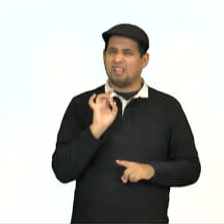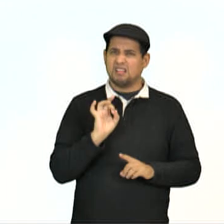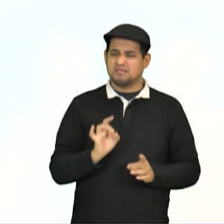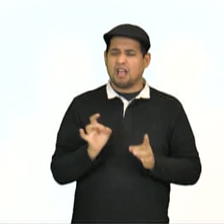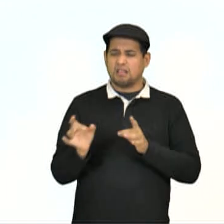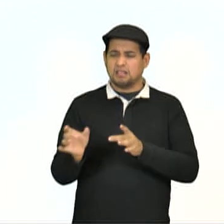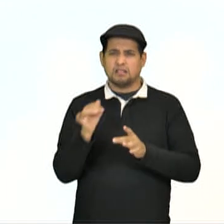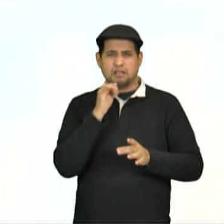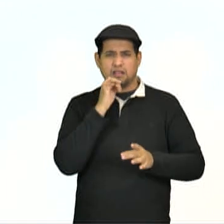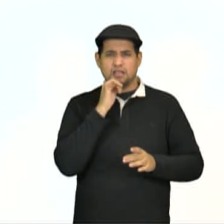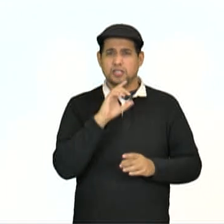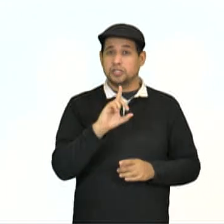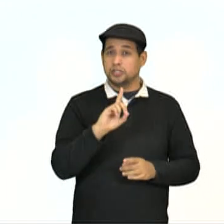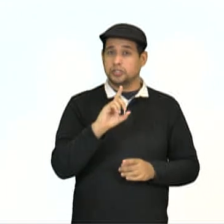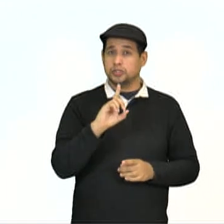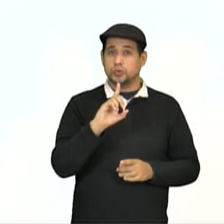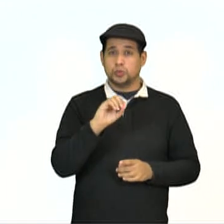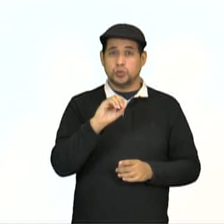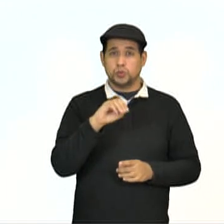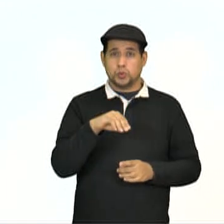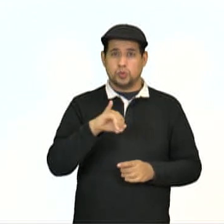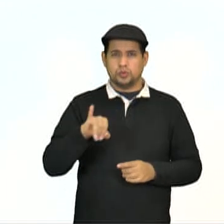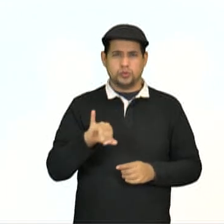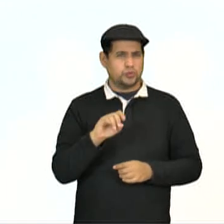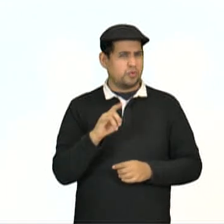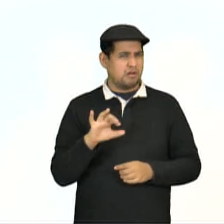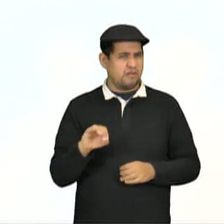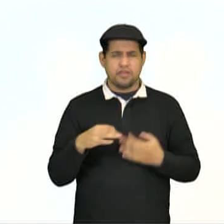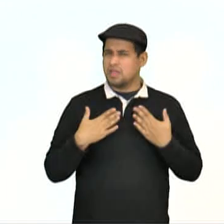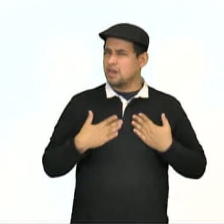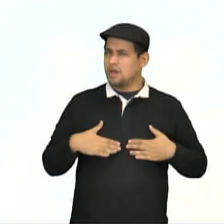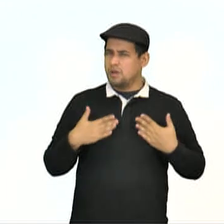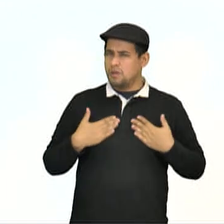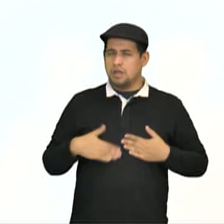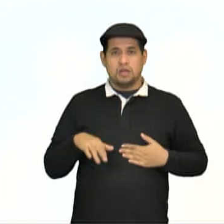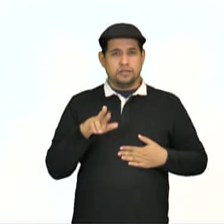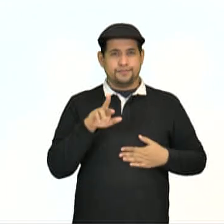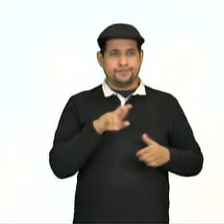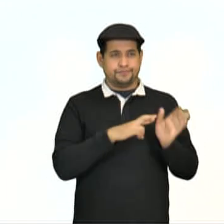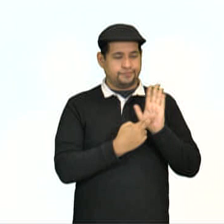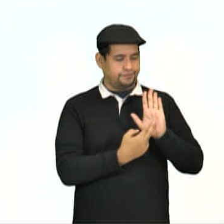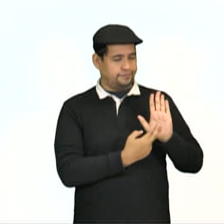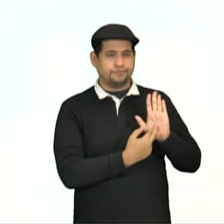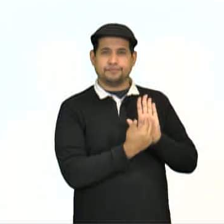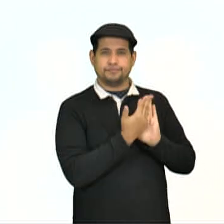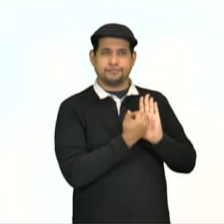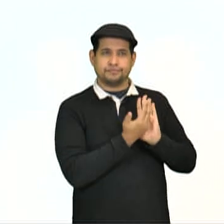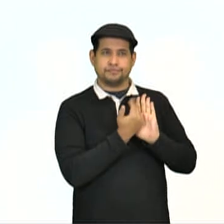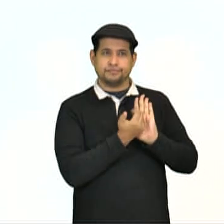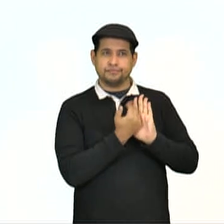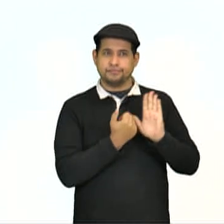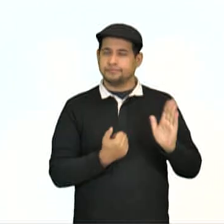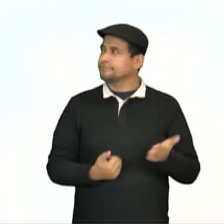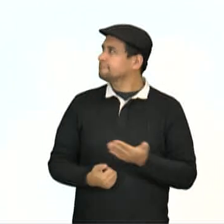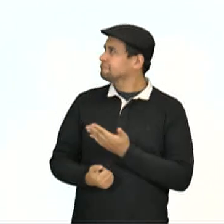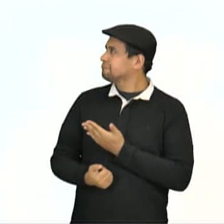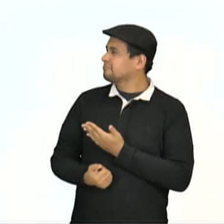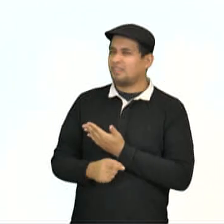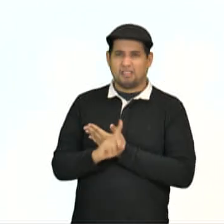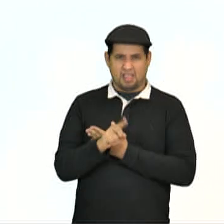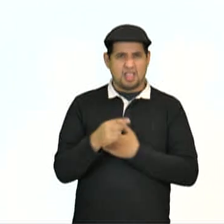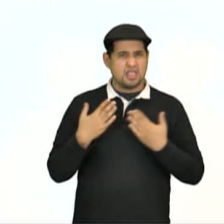sua corte toda foi tranquila, tal como representa nessa pintura, né? Como está representada nessa